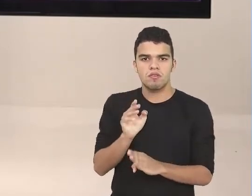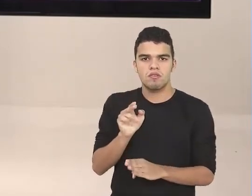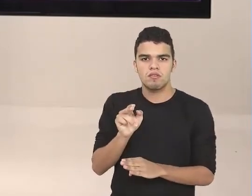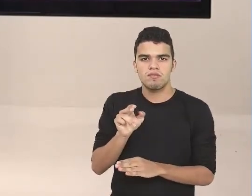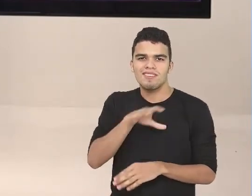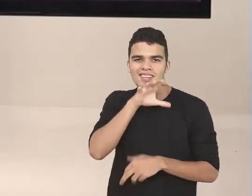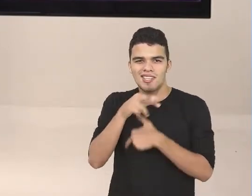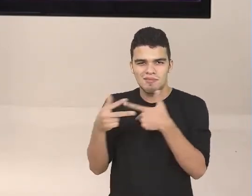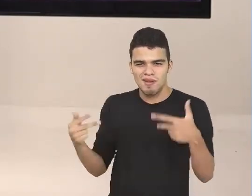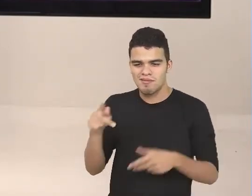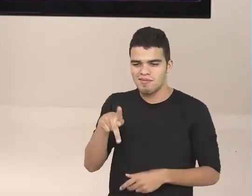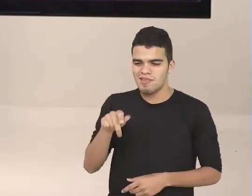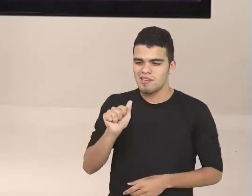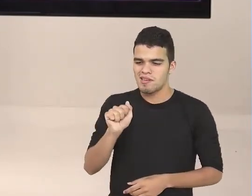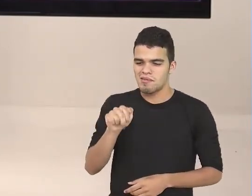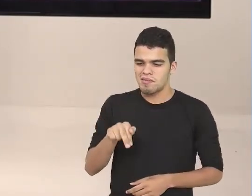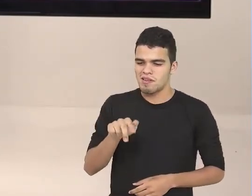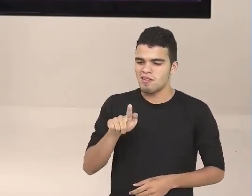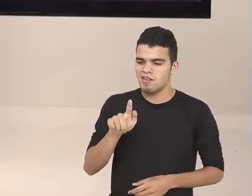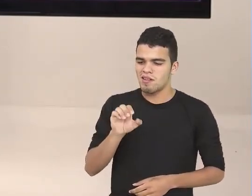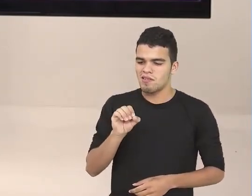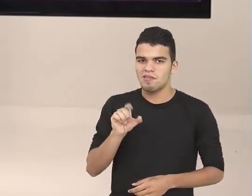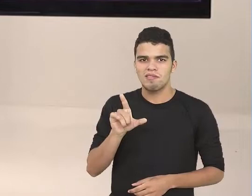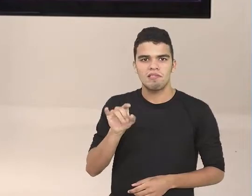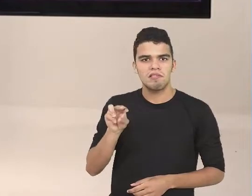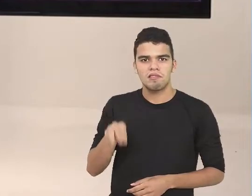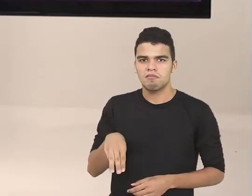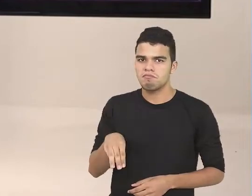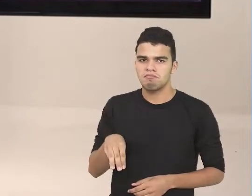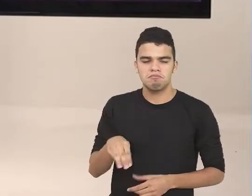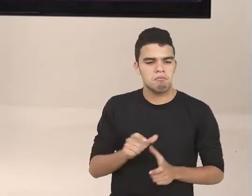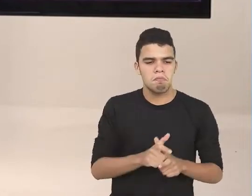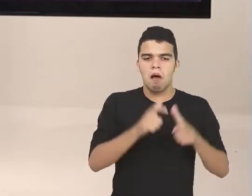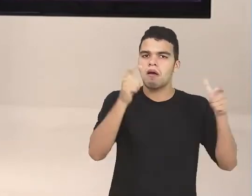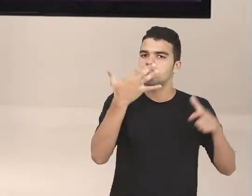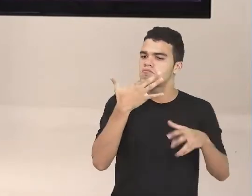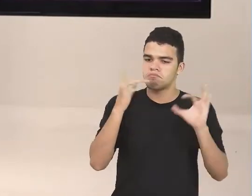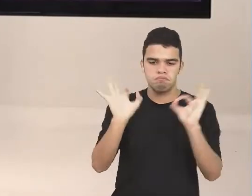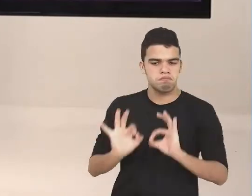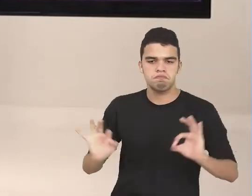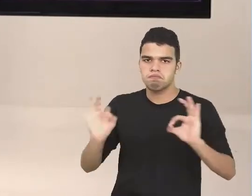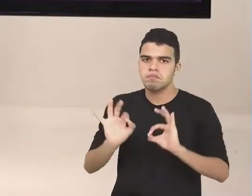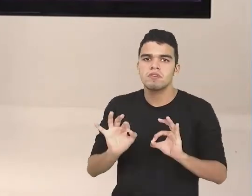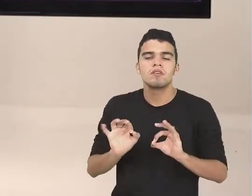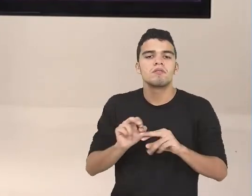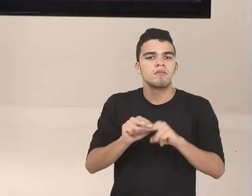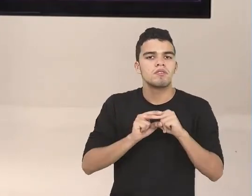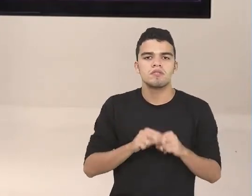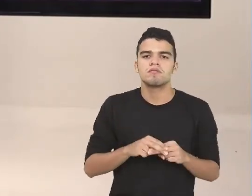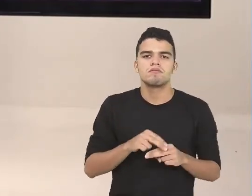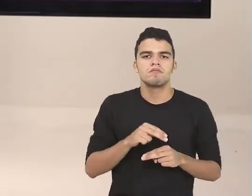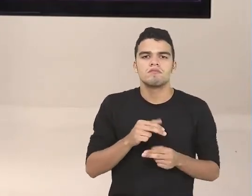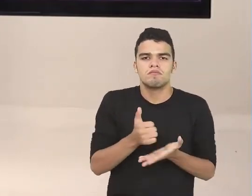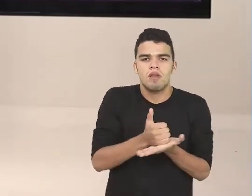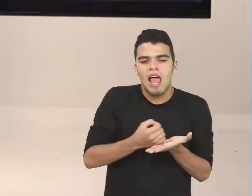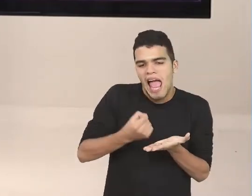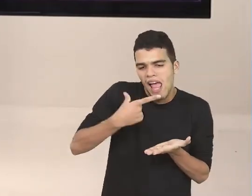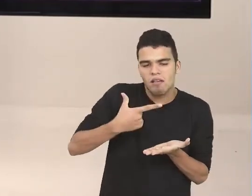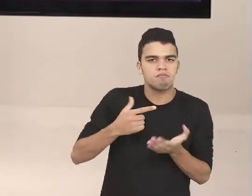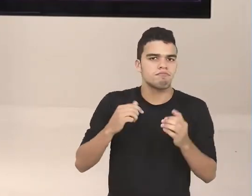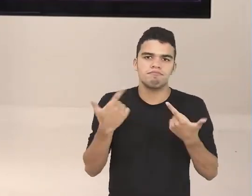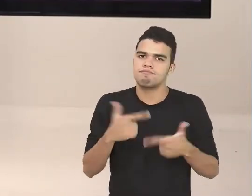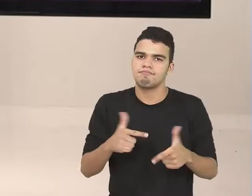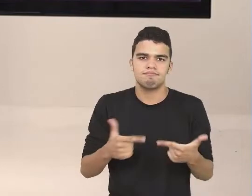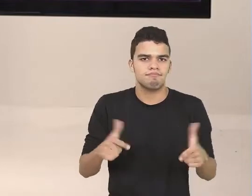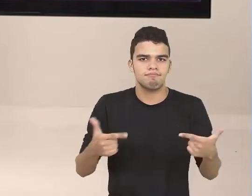conhecia. Justamente por isso não se tem uma vacina, não se tem um tratamento, não se tem um remédio eficaz contra esse mal que está